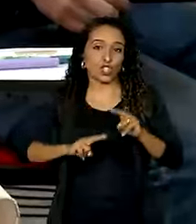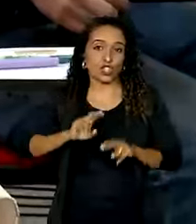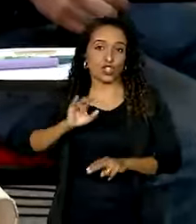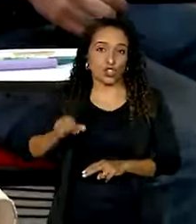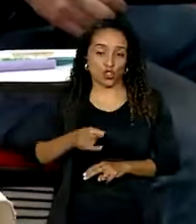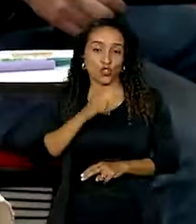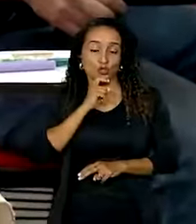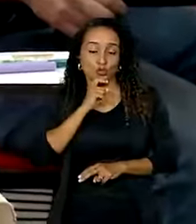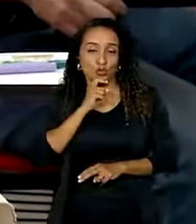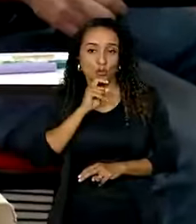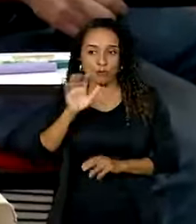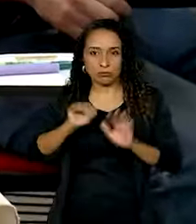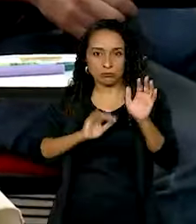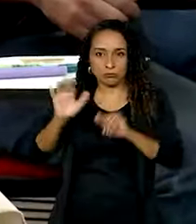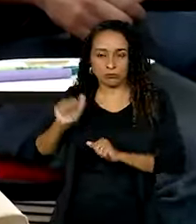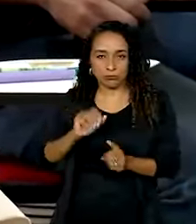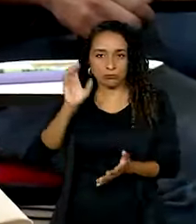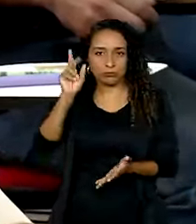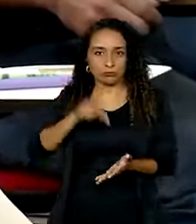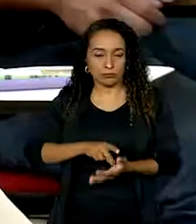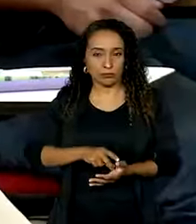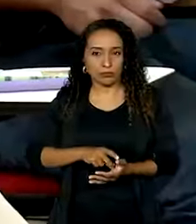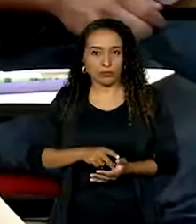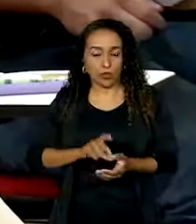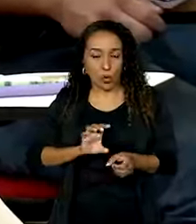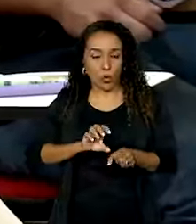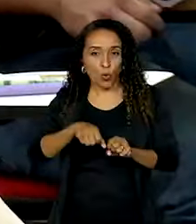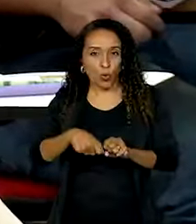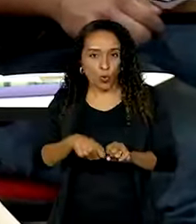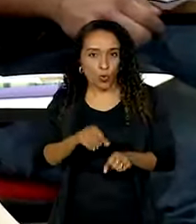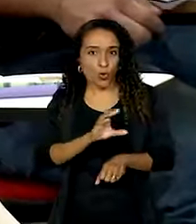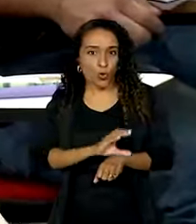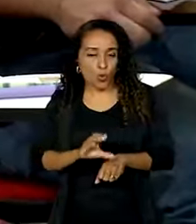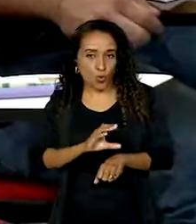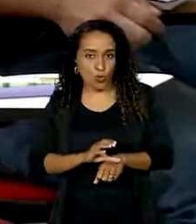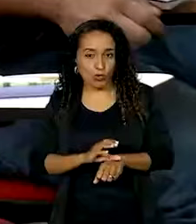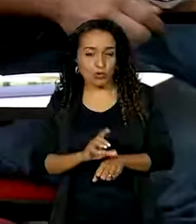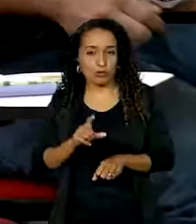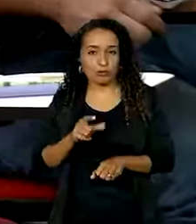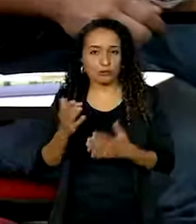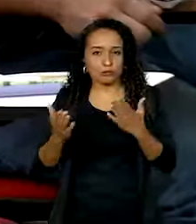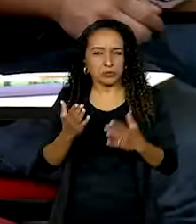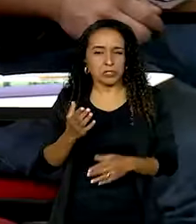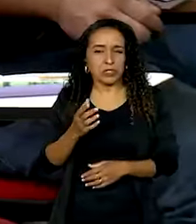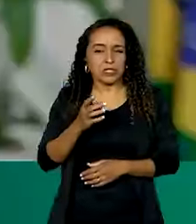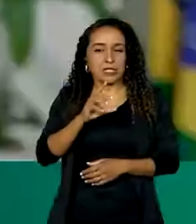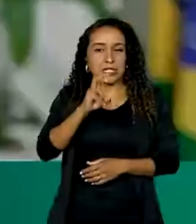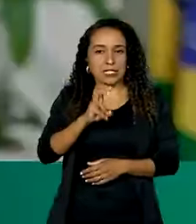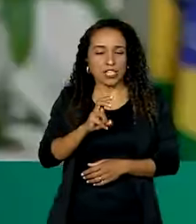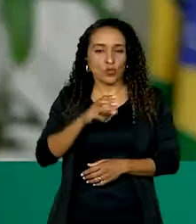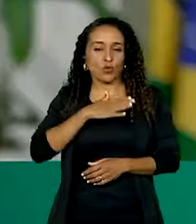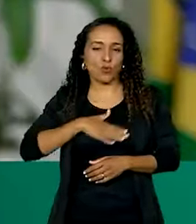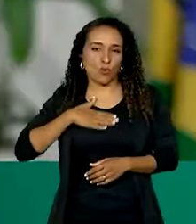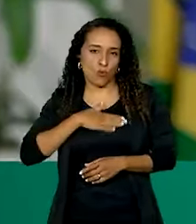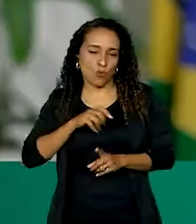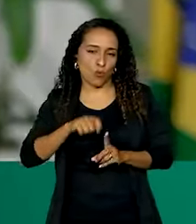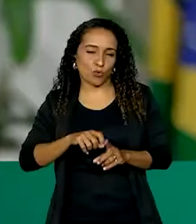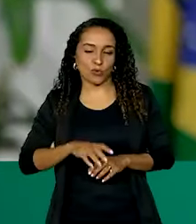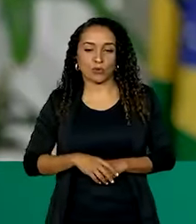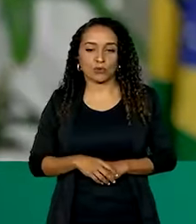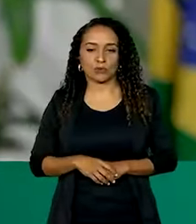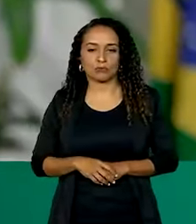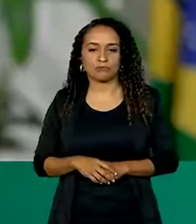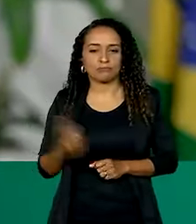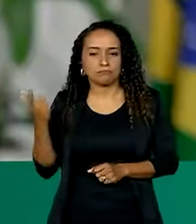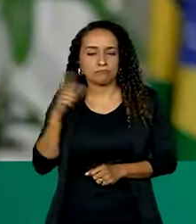convocação para posse e cursos de formação está prevista para 5 de agosto. O maior ganho é